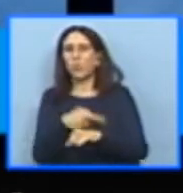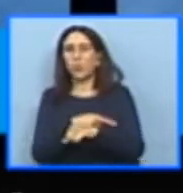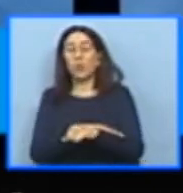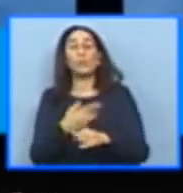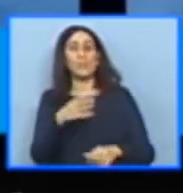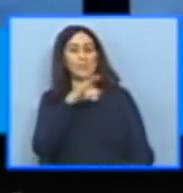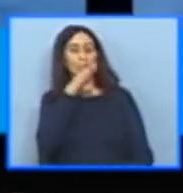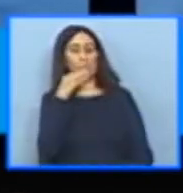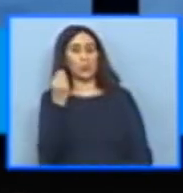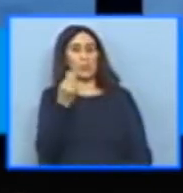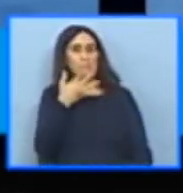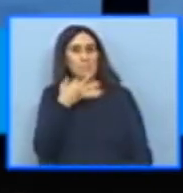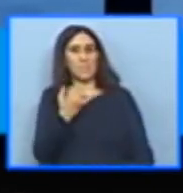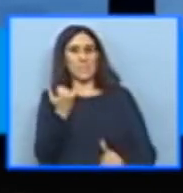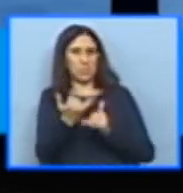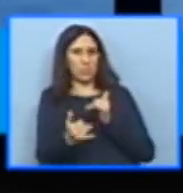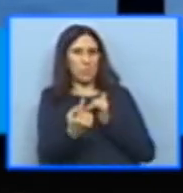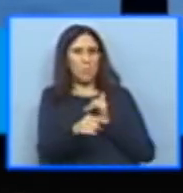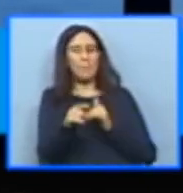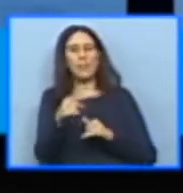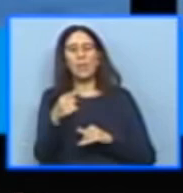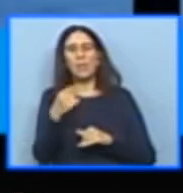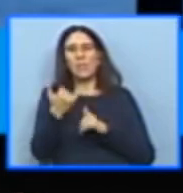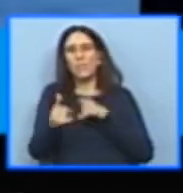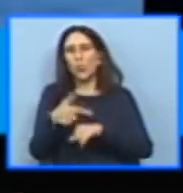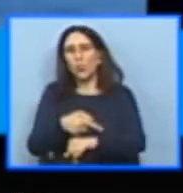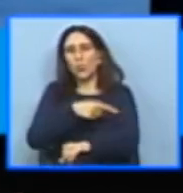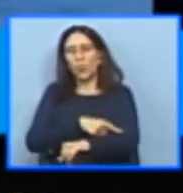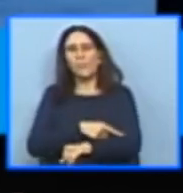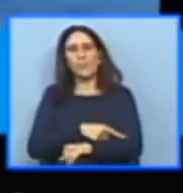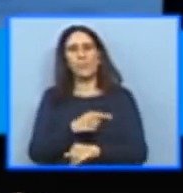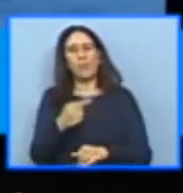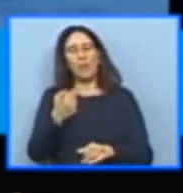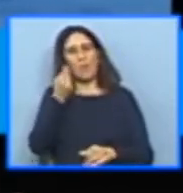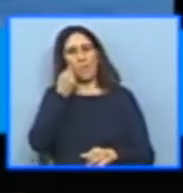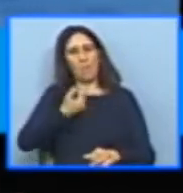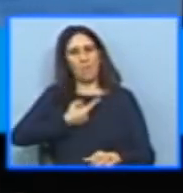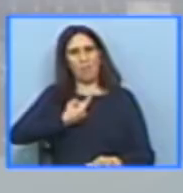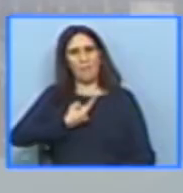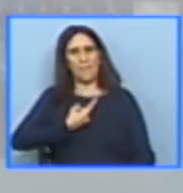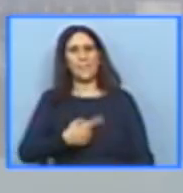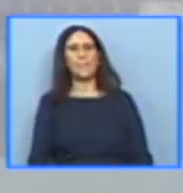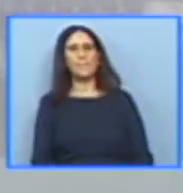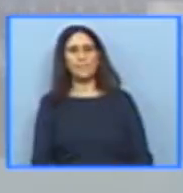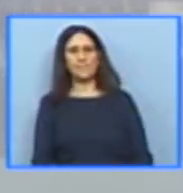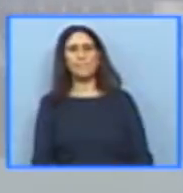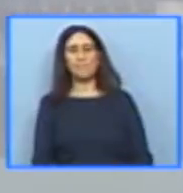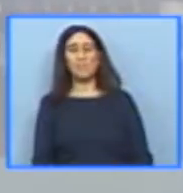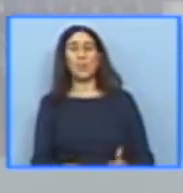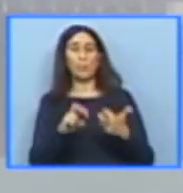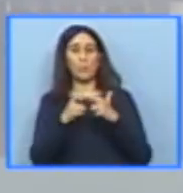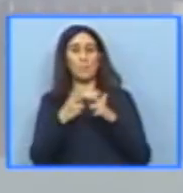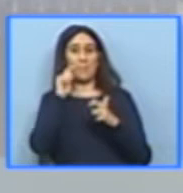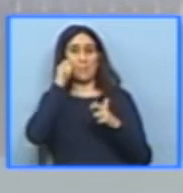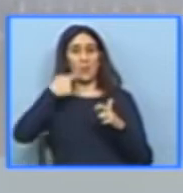todo o adolescente corre riscos, mas o risco excessivo, uma razão de existir. É um problema que nos afeta, que afeta